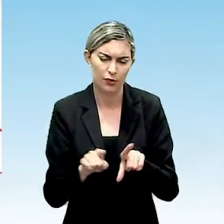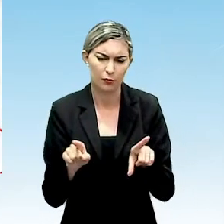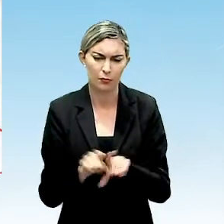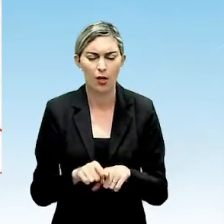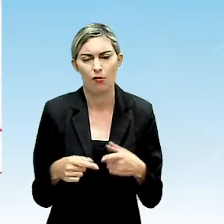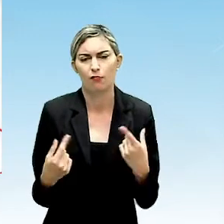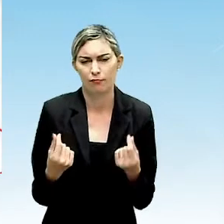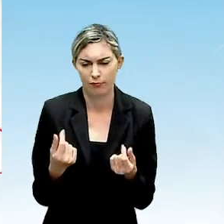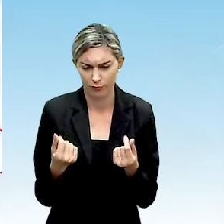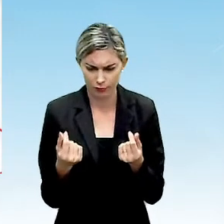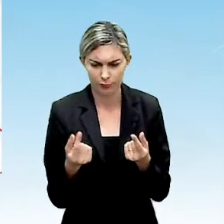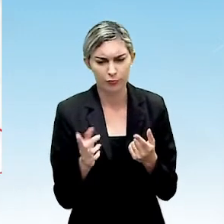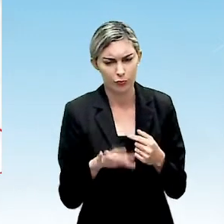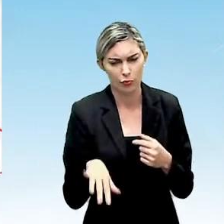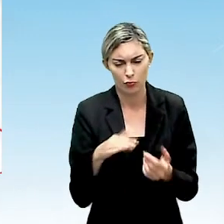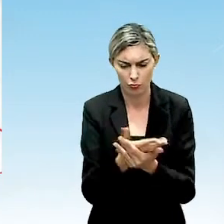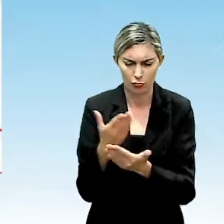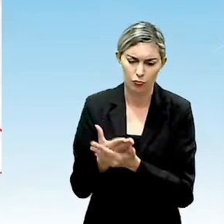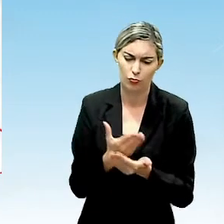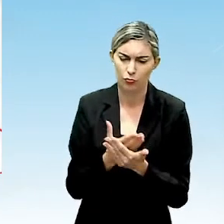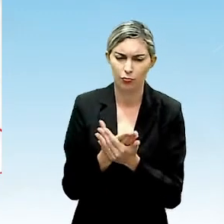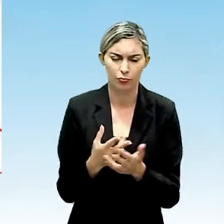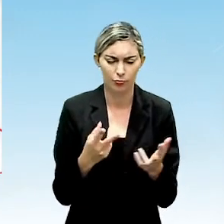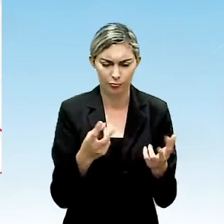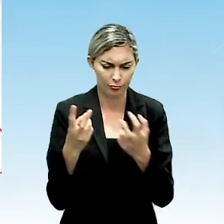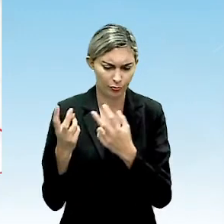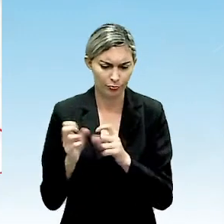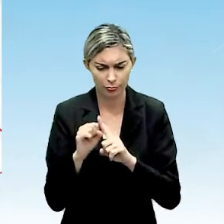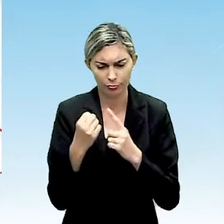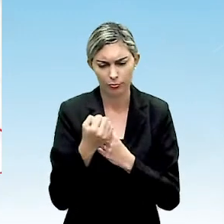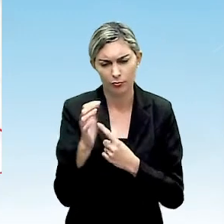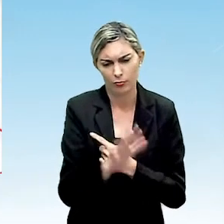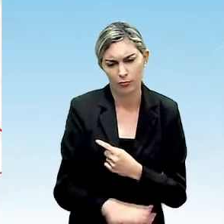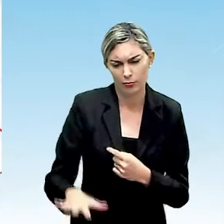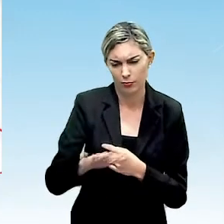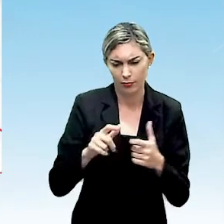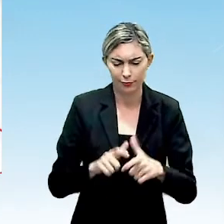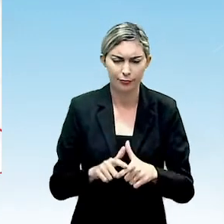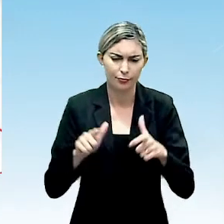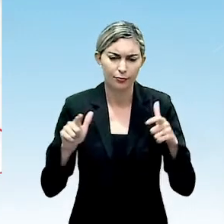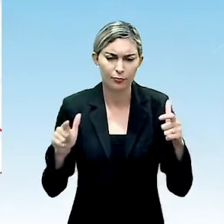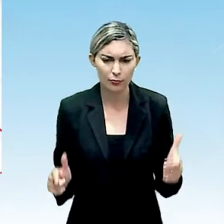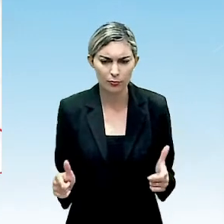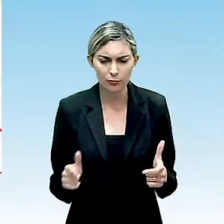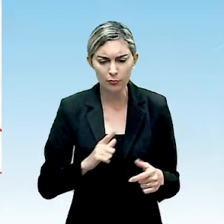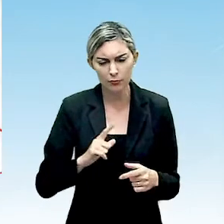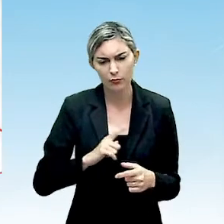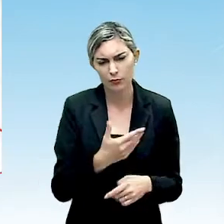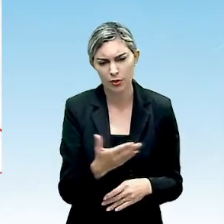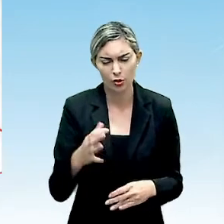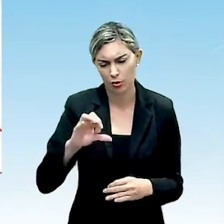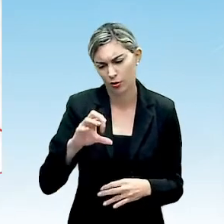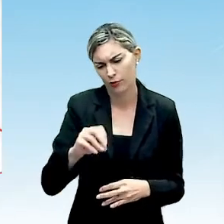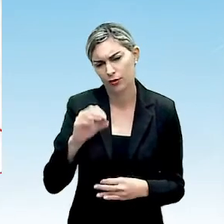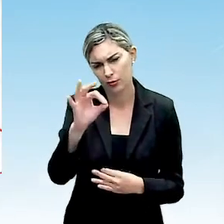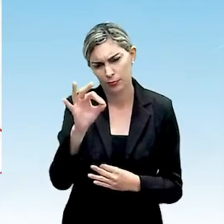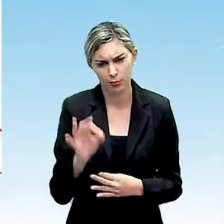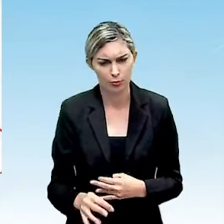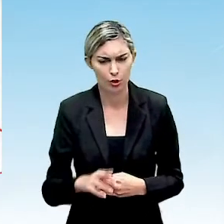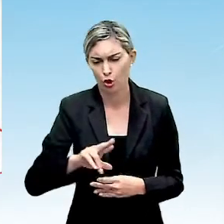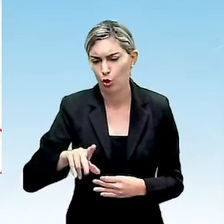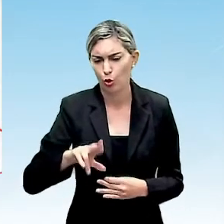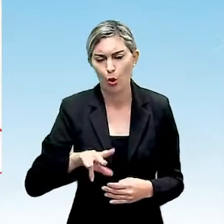pela questão dos estudos. Você vai perceber uma sociedade em que, em sua maioria absoluta, 90%, não